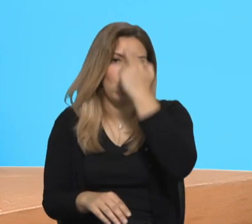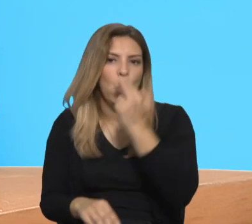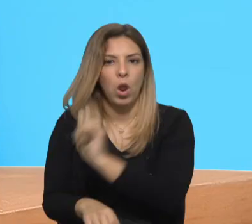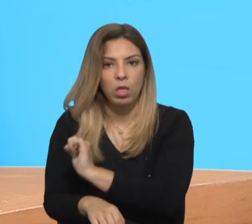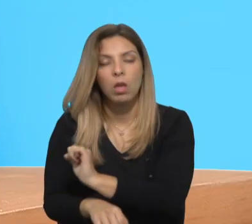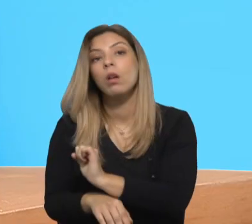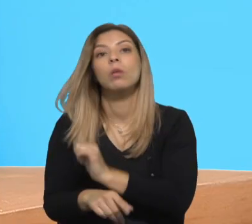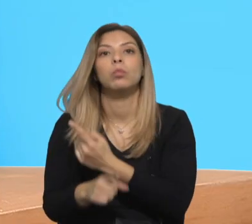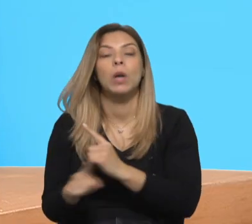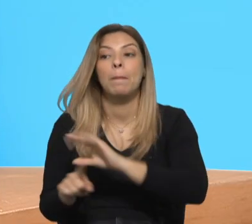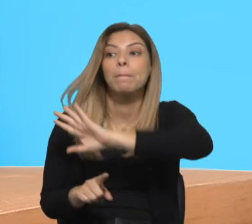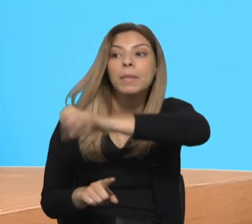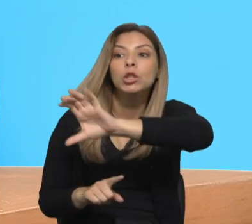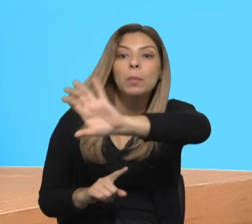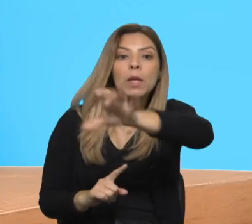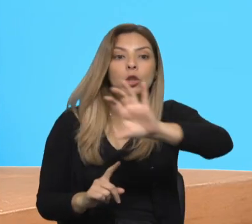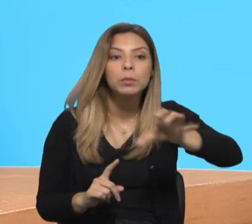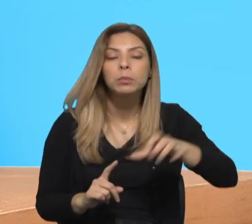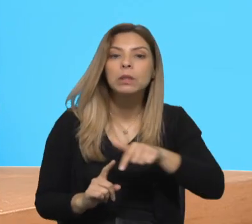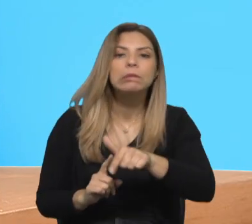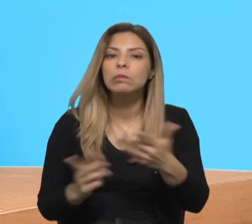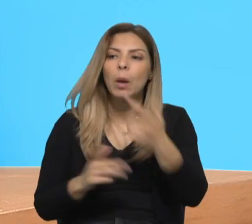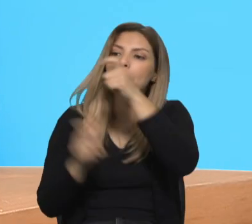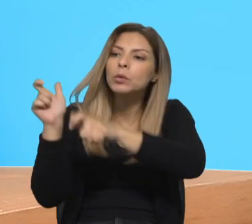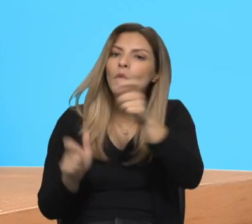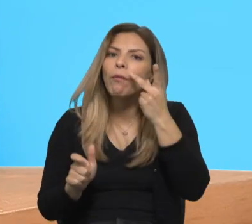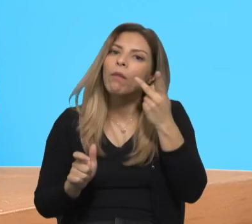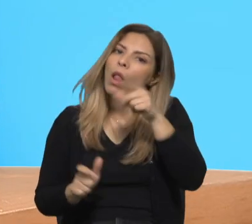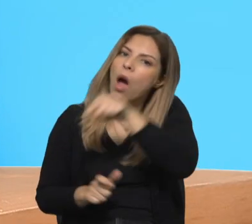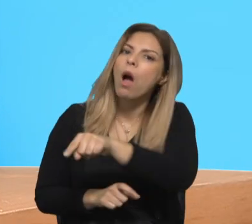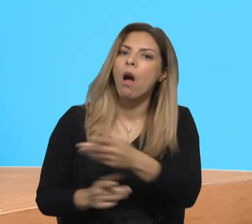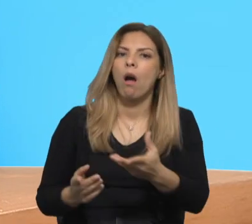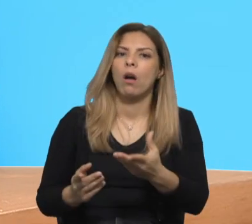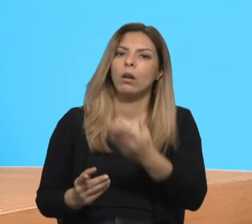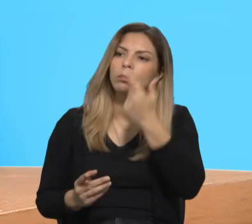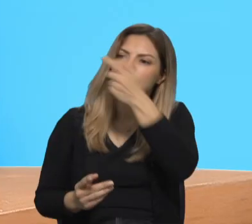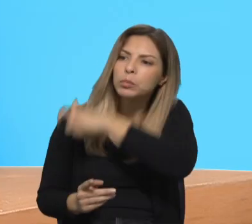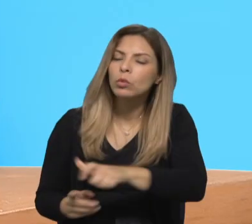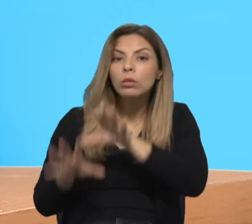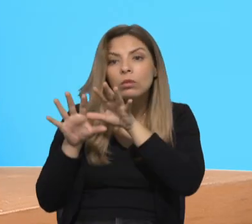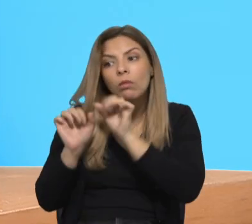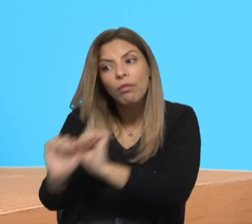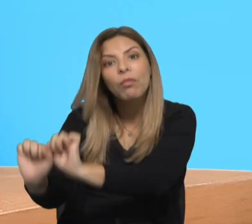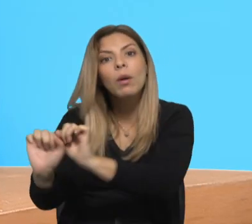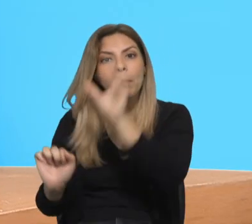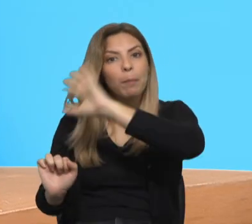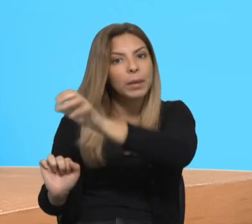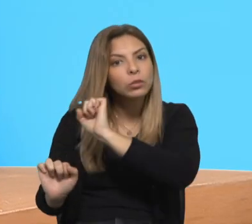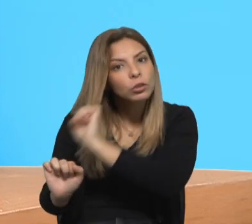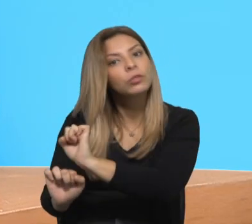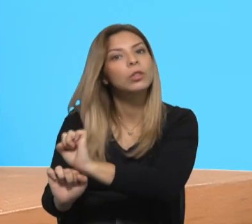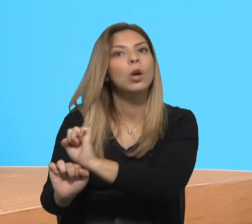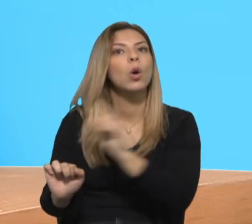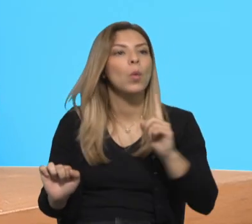naqueles países viviam pessoas e as pessoas eram daqueles países, os países eram delas, não eram